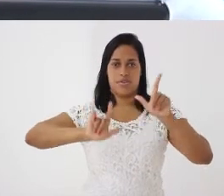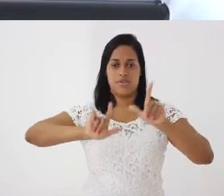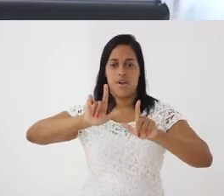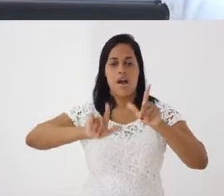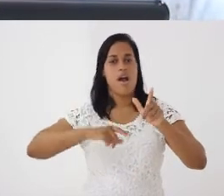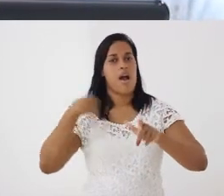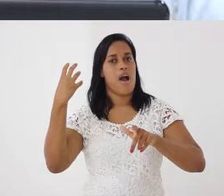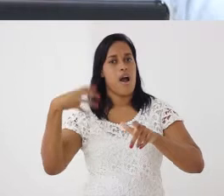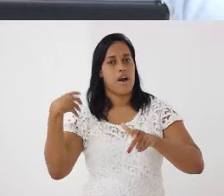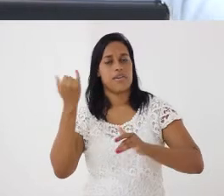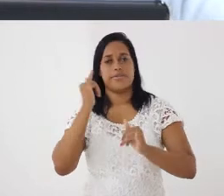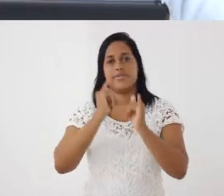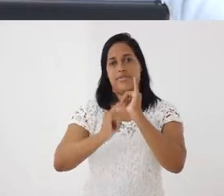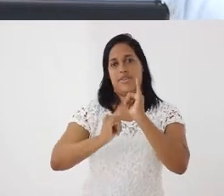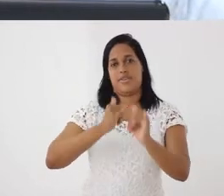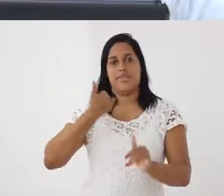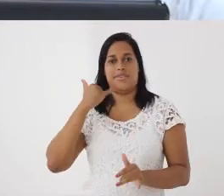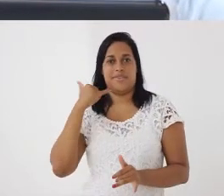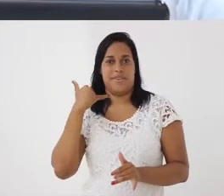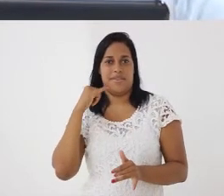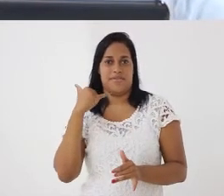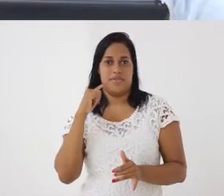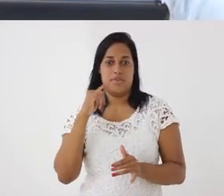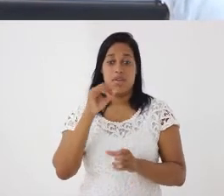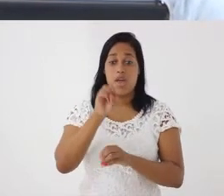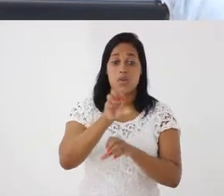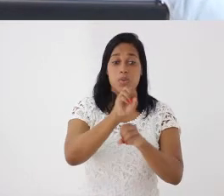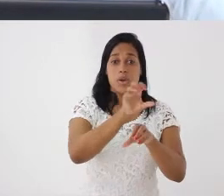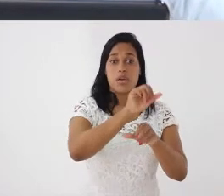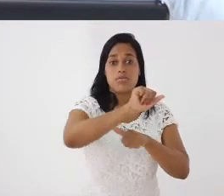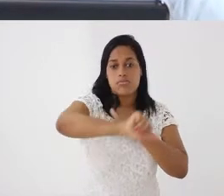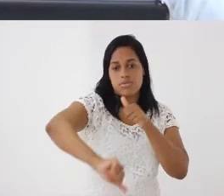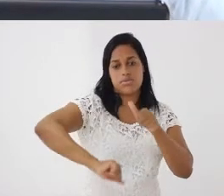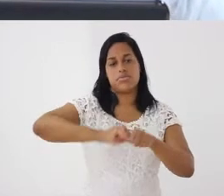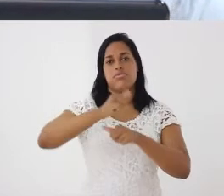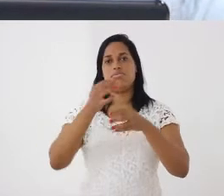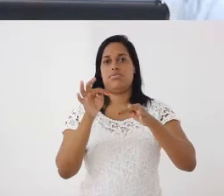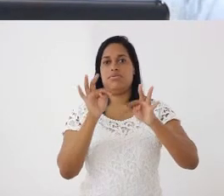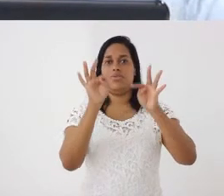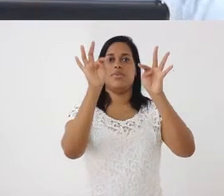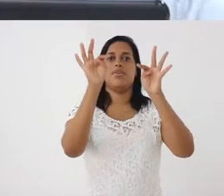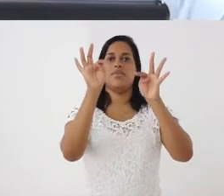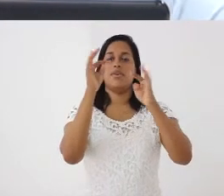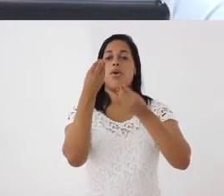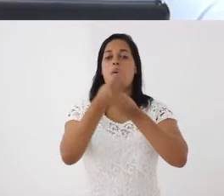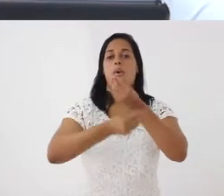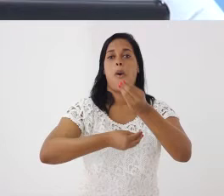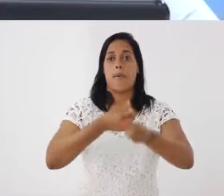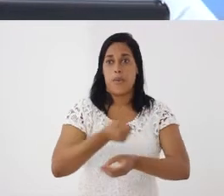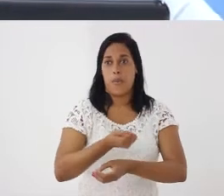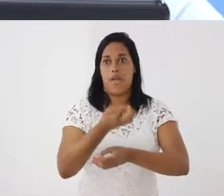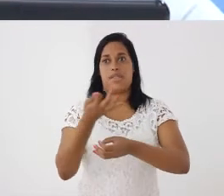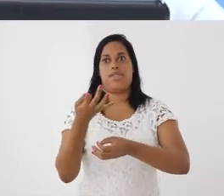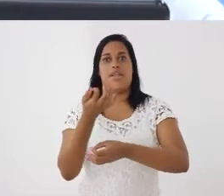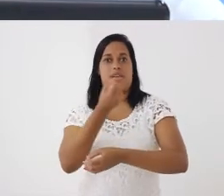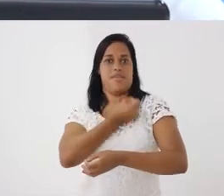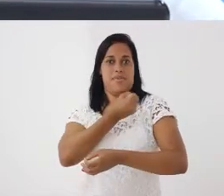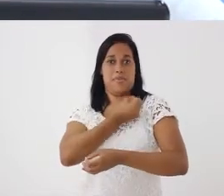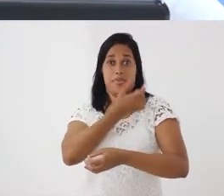rádio, telefone e internet. Revolução educacional, onde a consequência do número cada vez